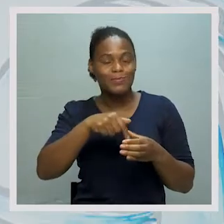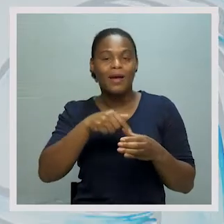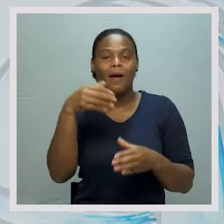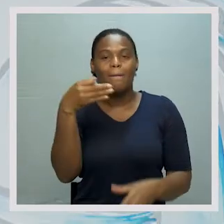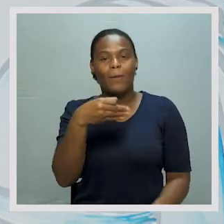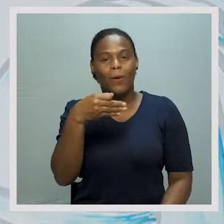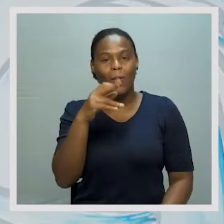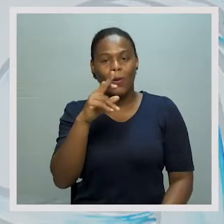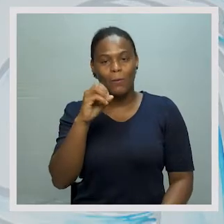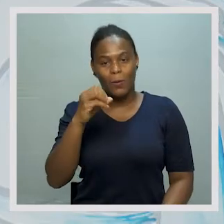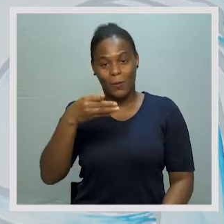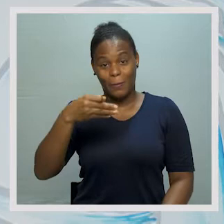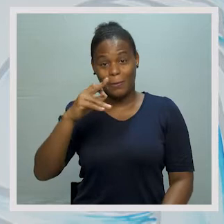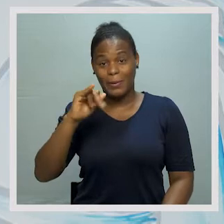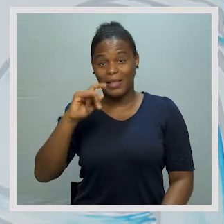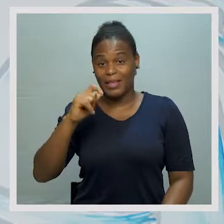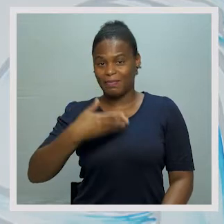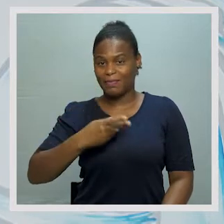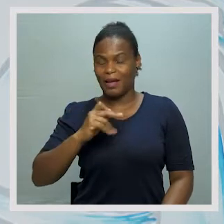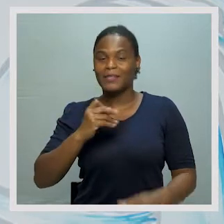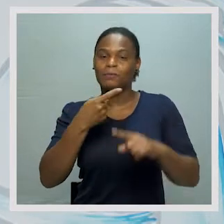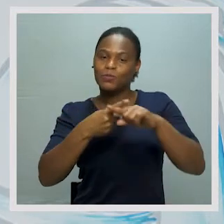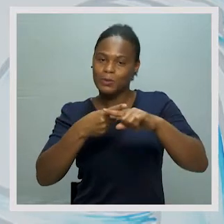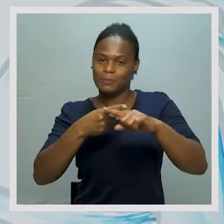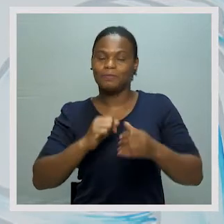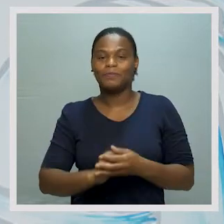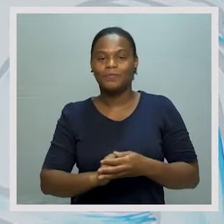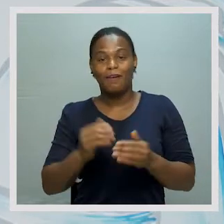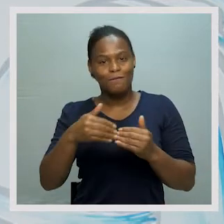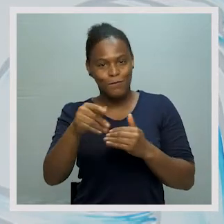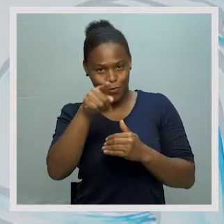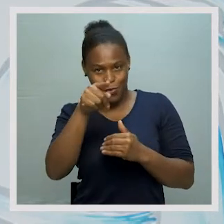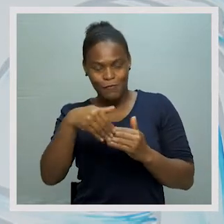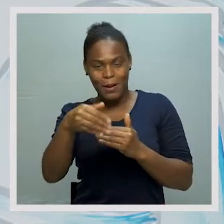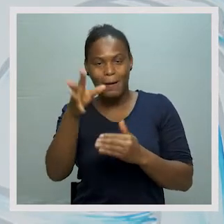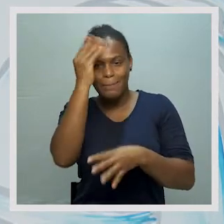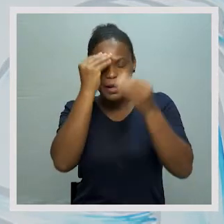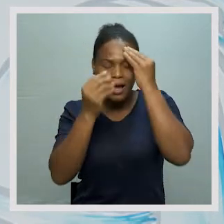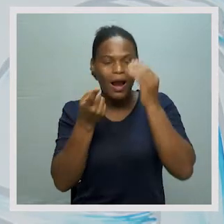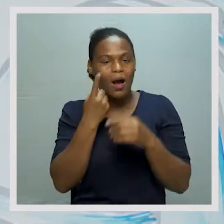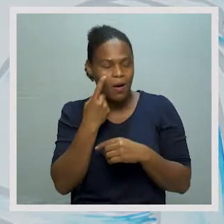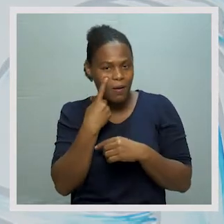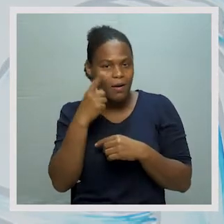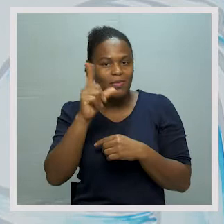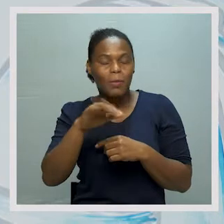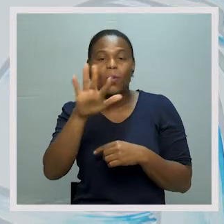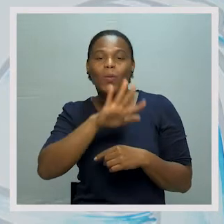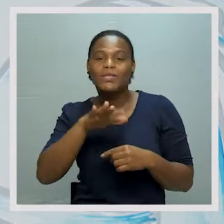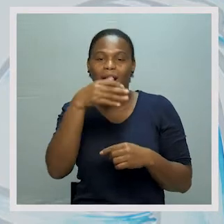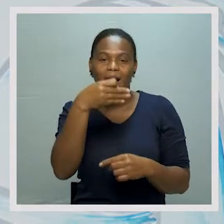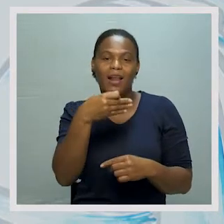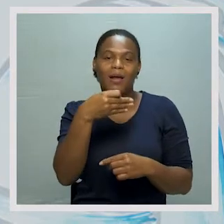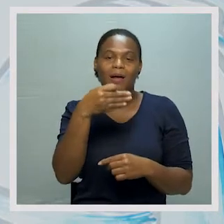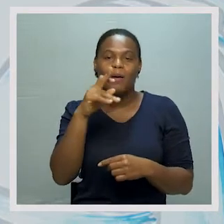as propriedades da multiplicação. Então, vais aprender a reconhecer e a utilizar